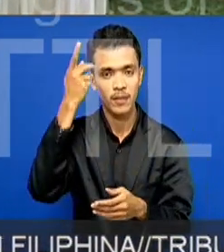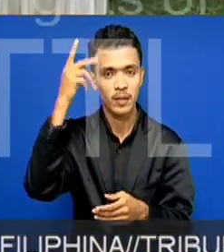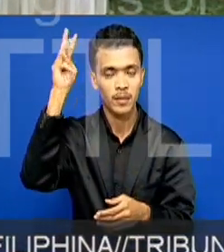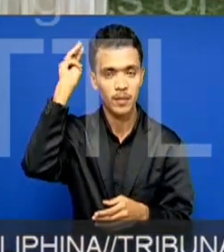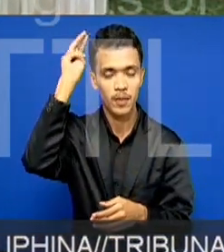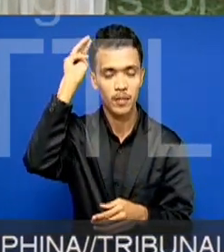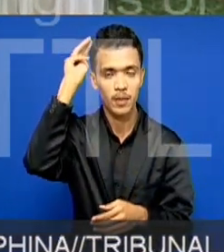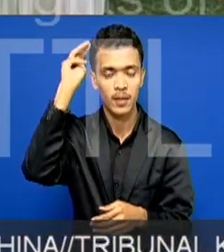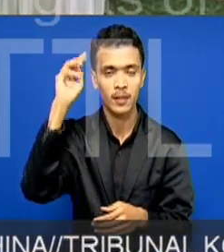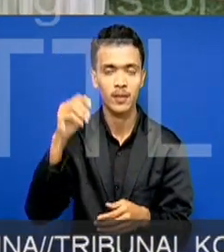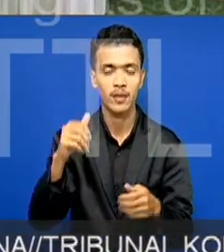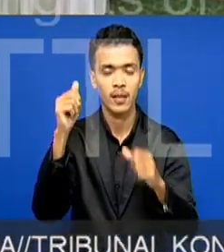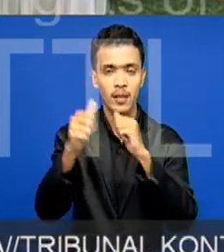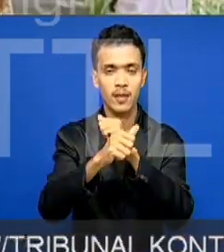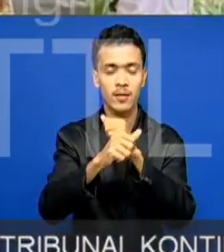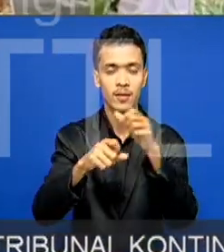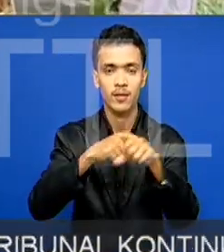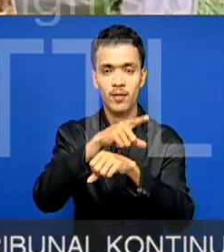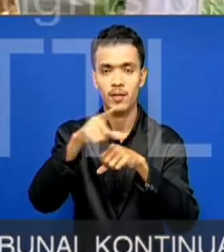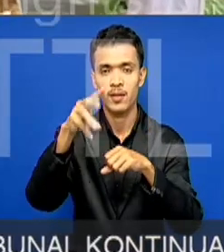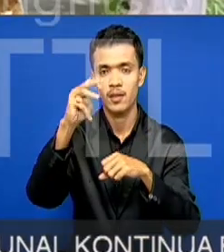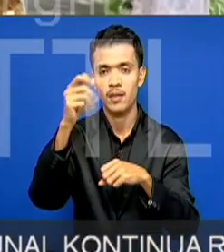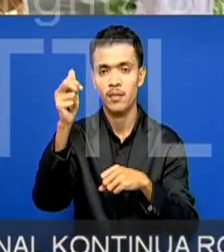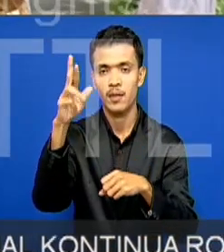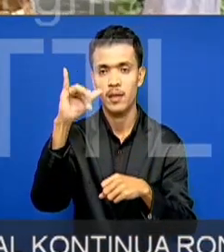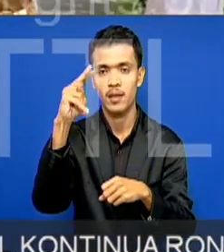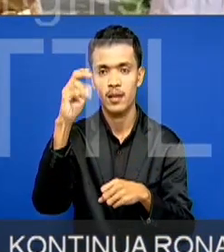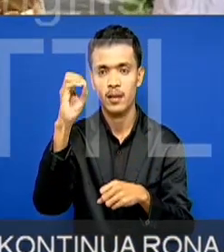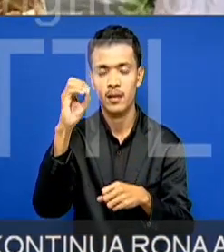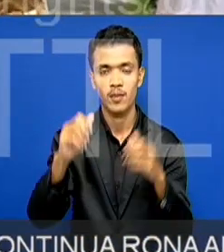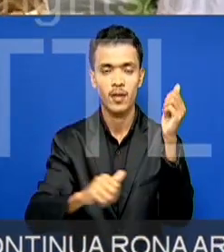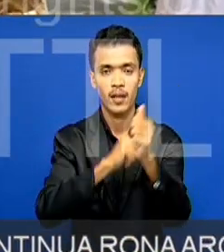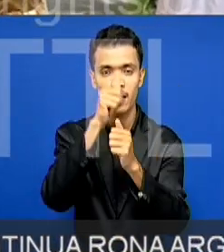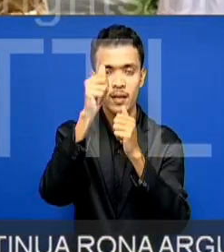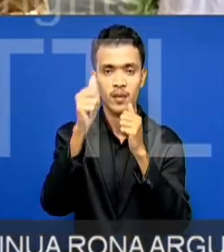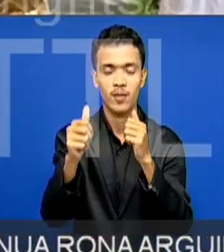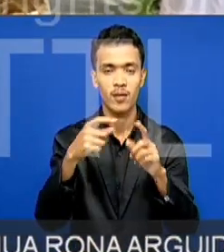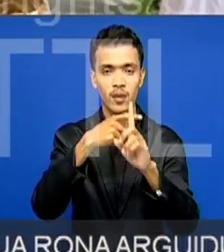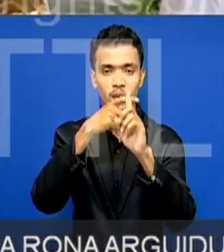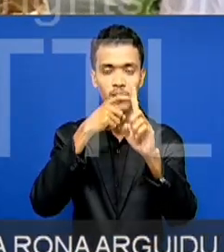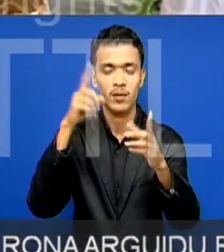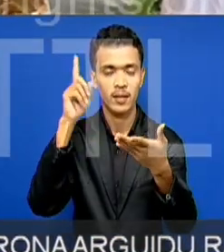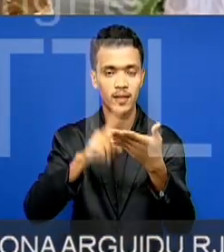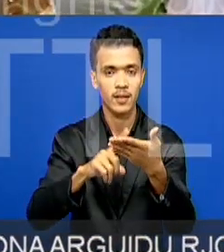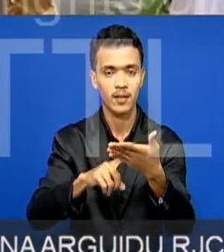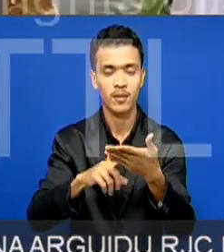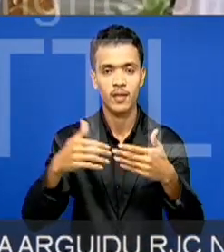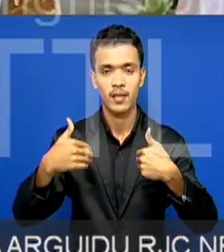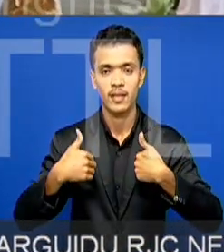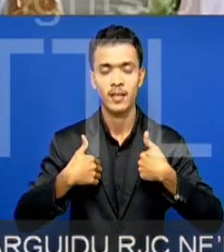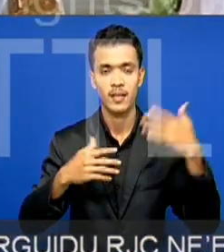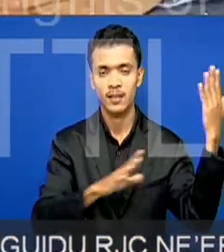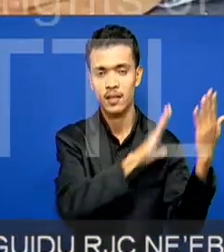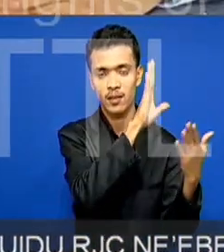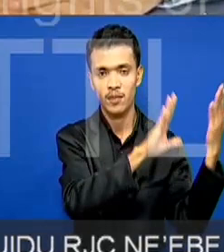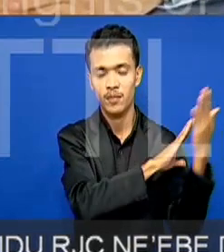Vice-Primeiro-Ministro no Ministro Coordenador Assunto Social Mariano Assanami Sabino, ato exigência nele Hussein no discurso e a cerimônia